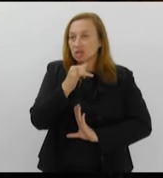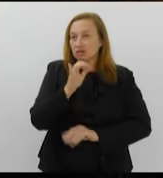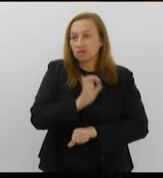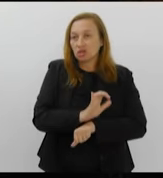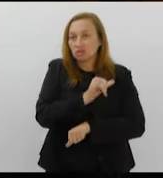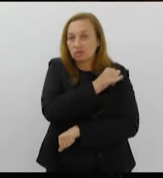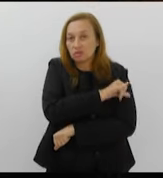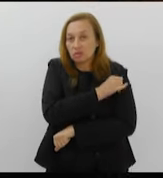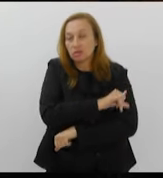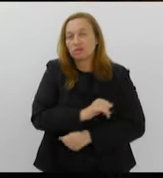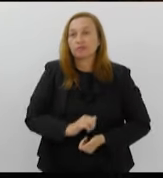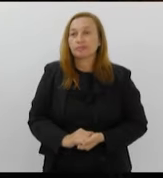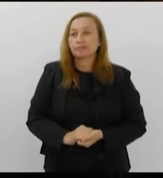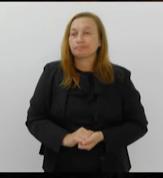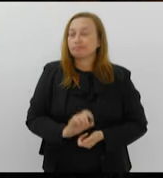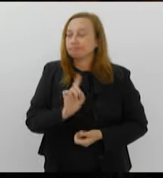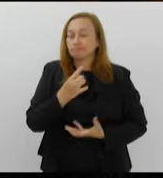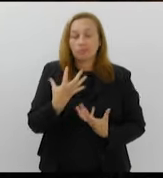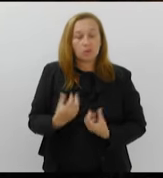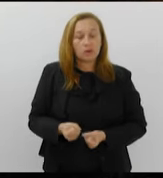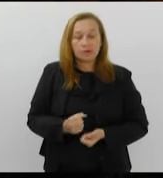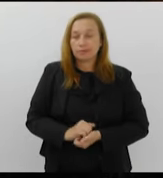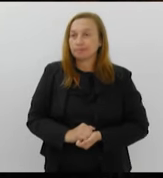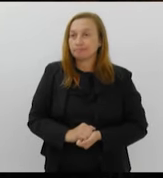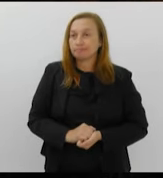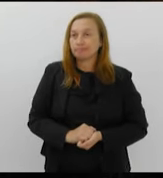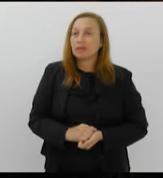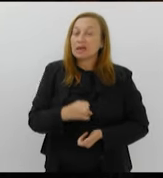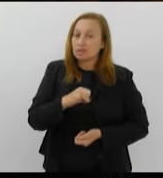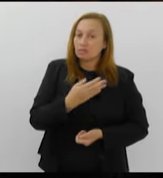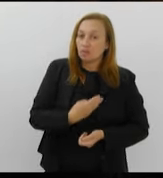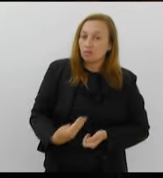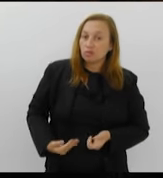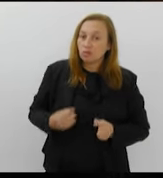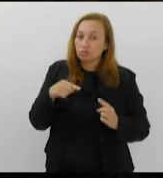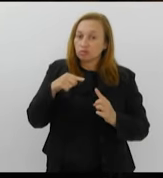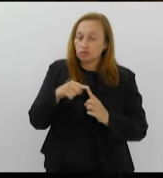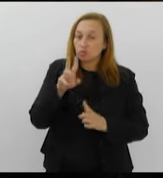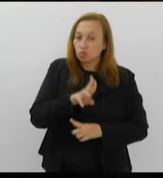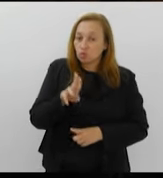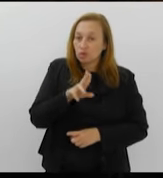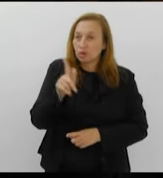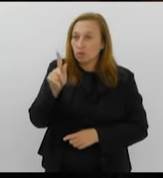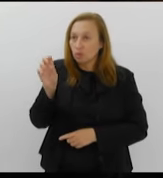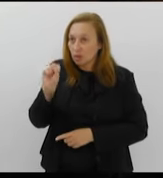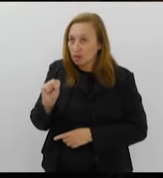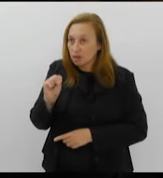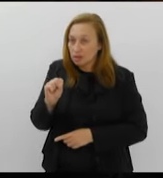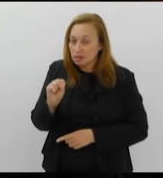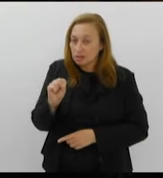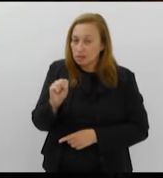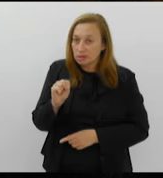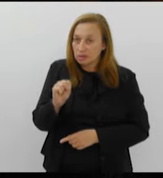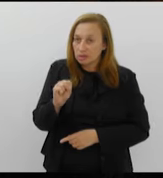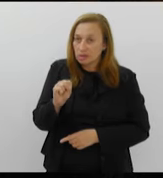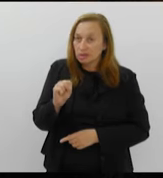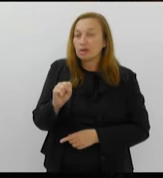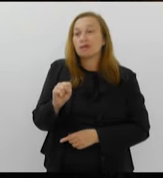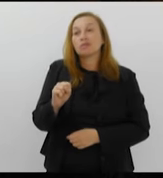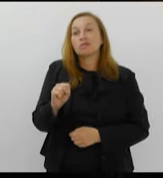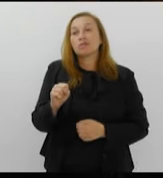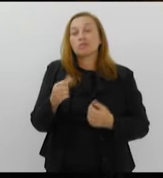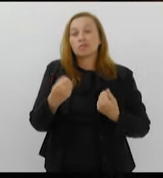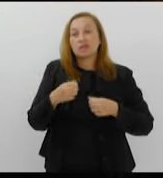Janeiro, e isso é inadmissível. Se o governo tem o objetivo de usar o gás de modelo transitório, isso tem que